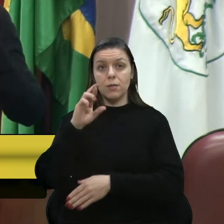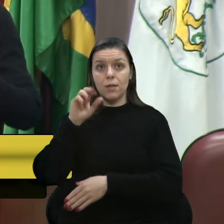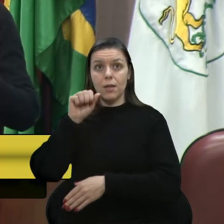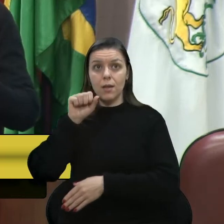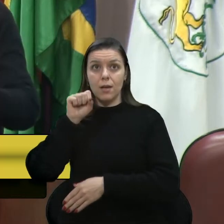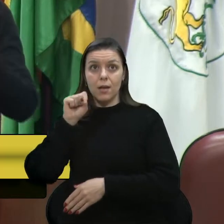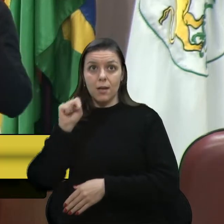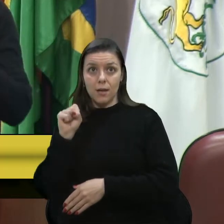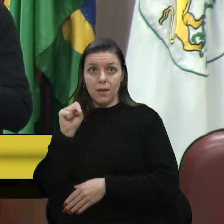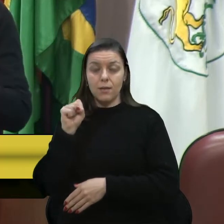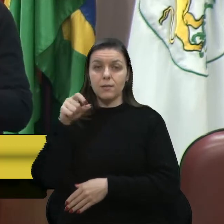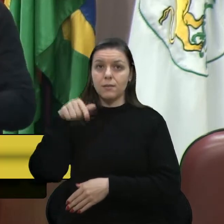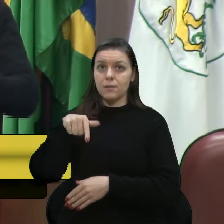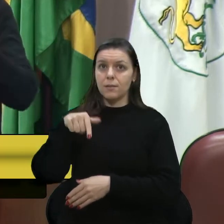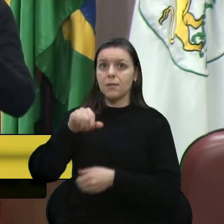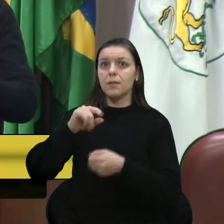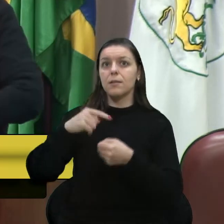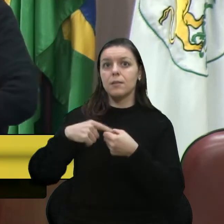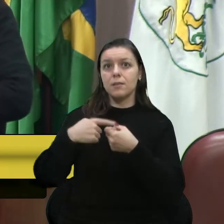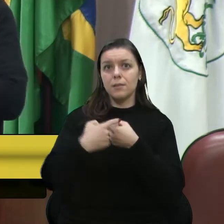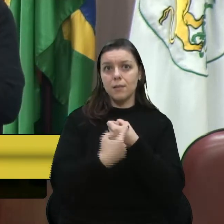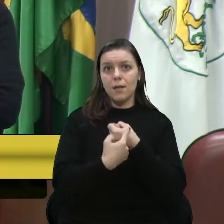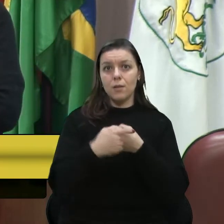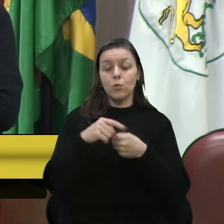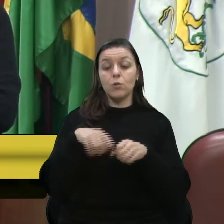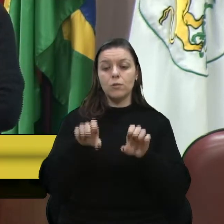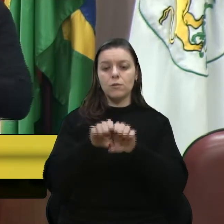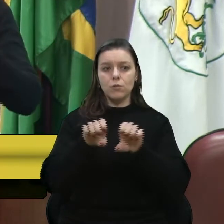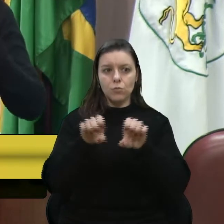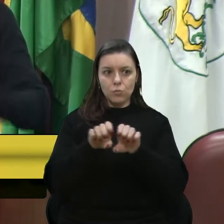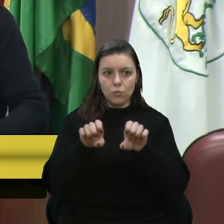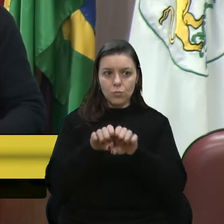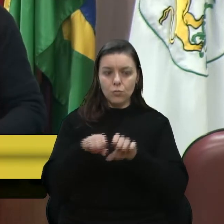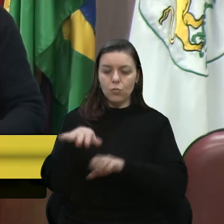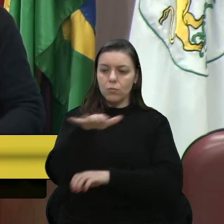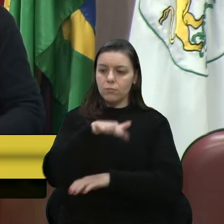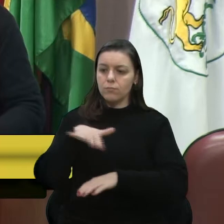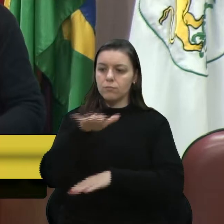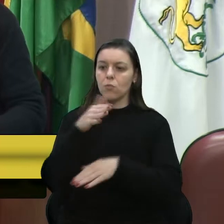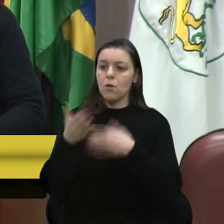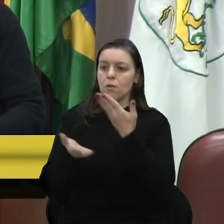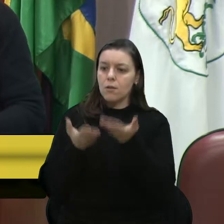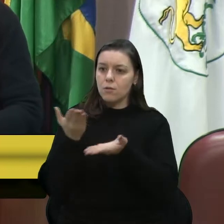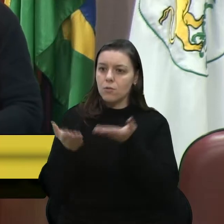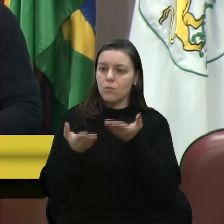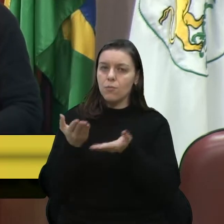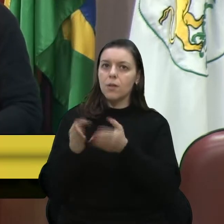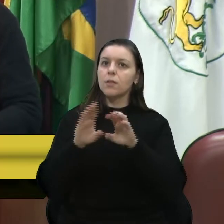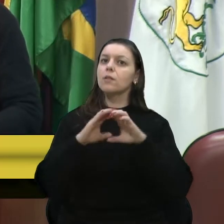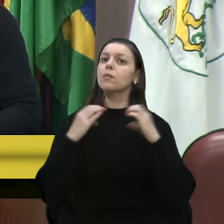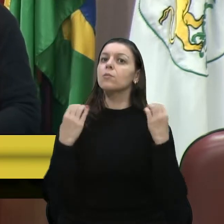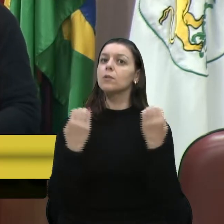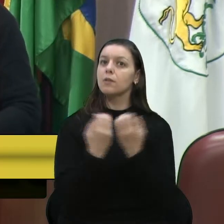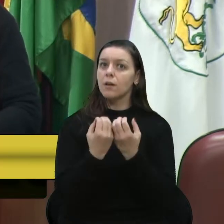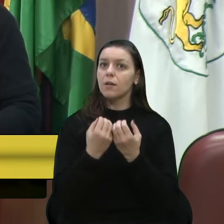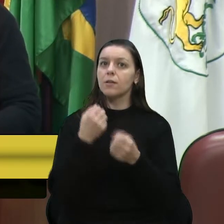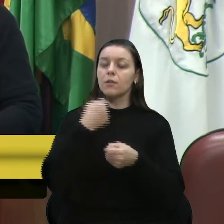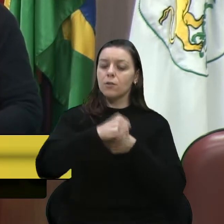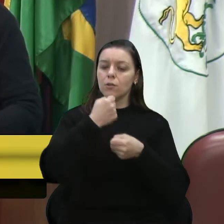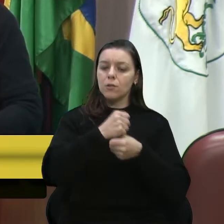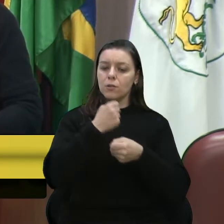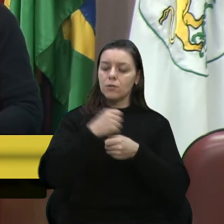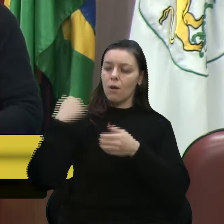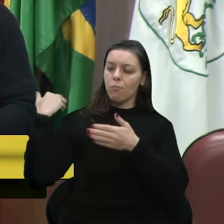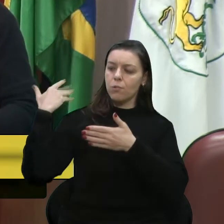nossa cidade. Porque é isso, quando a gente constrói um serviço com a cara da comunidade, a gente constrói um serviço que vai durar